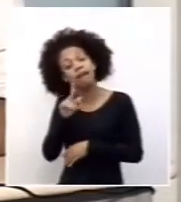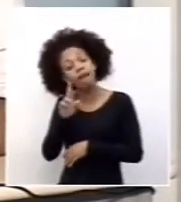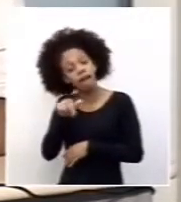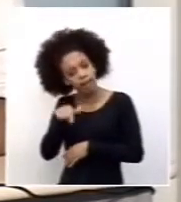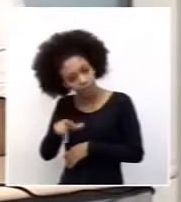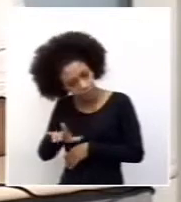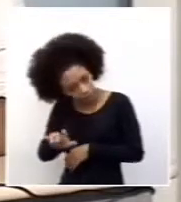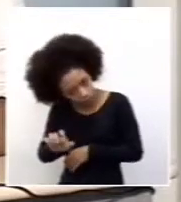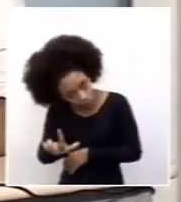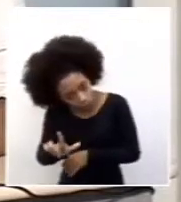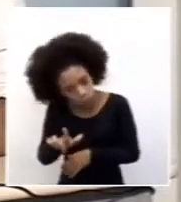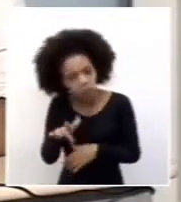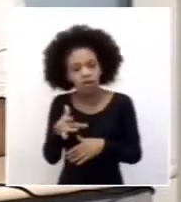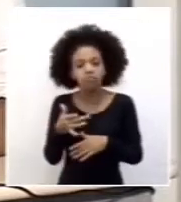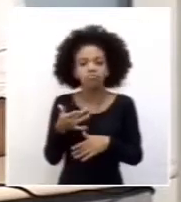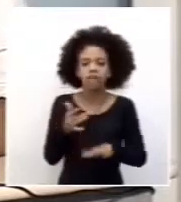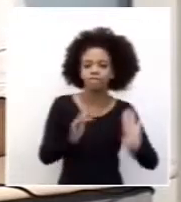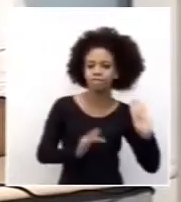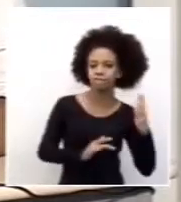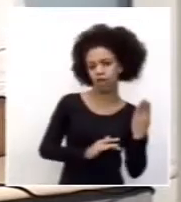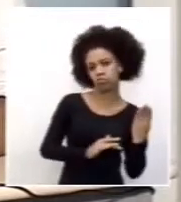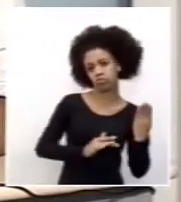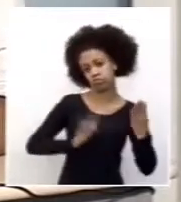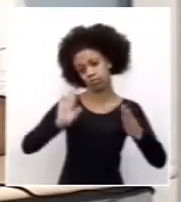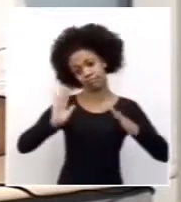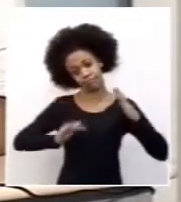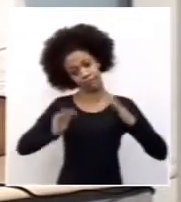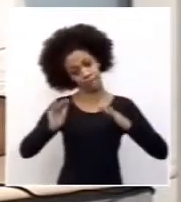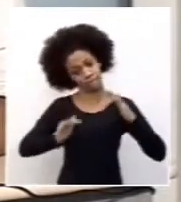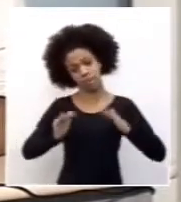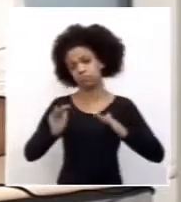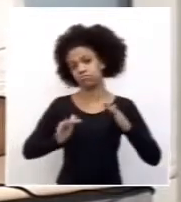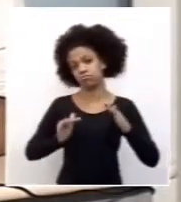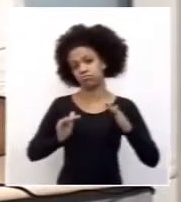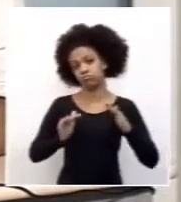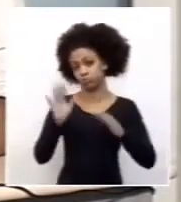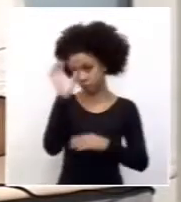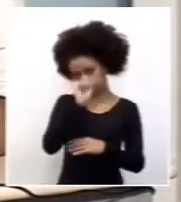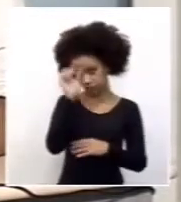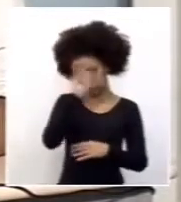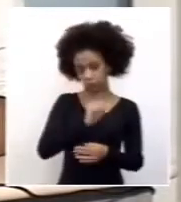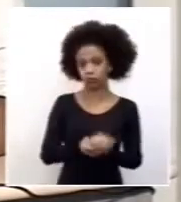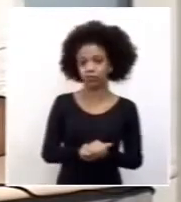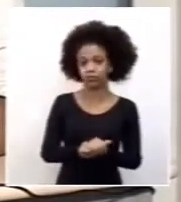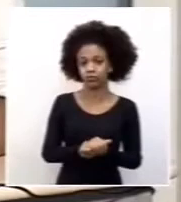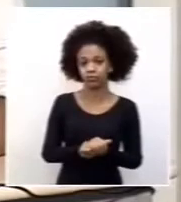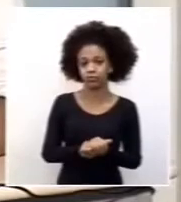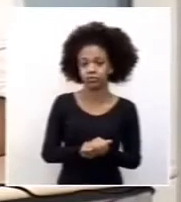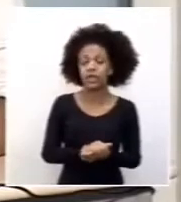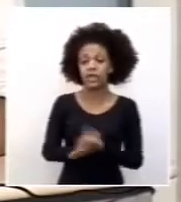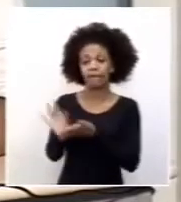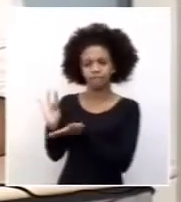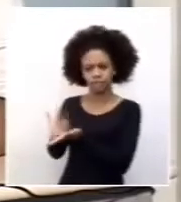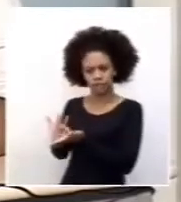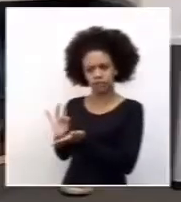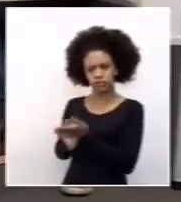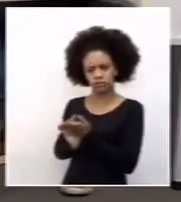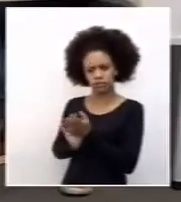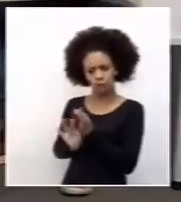da situação de aprendizagem. A professora Mariana: verdadeiro. Ordem nem sempre